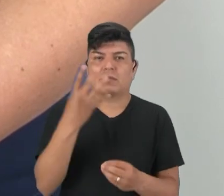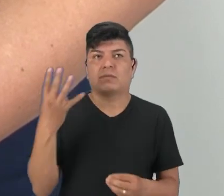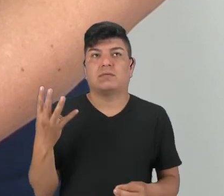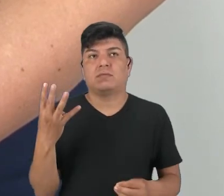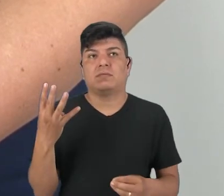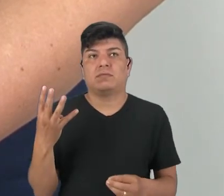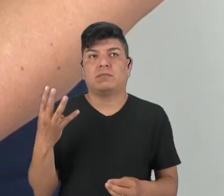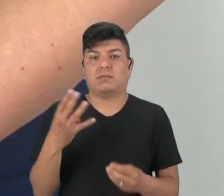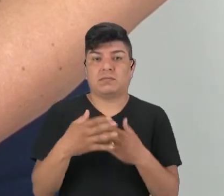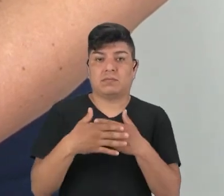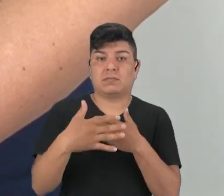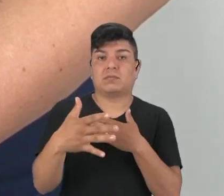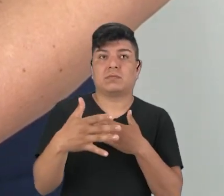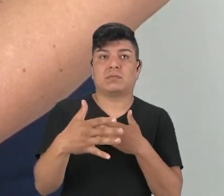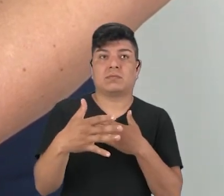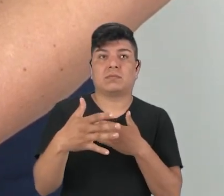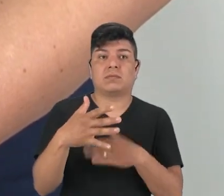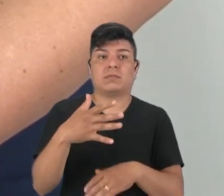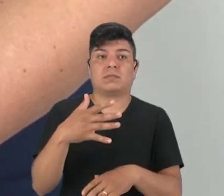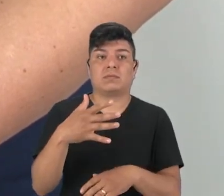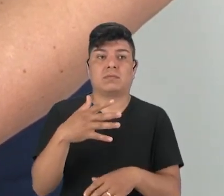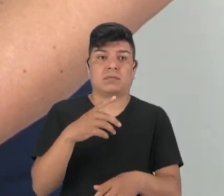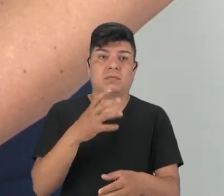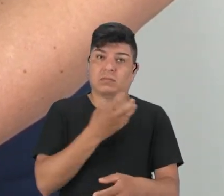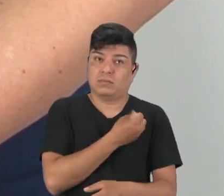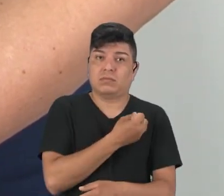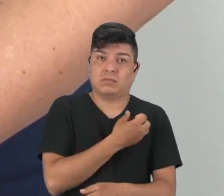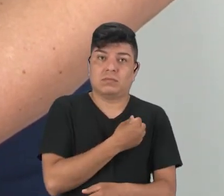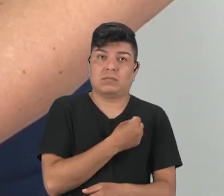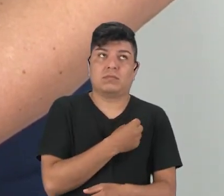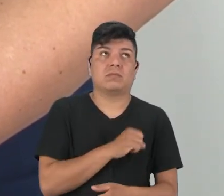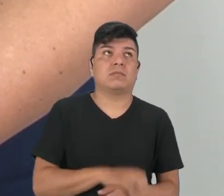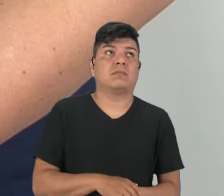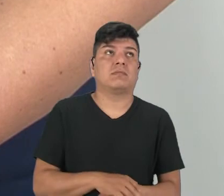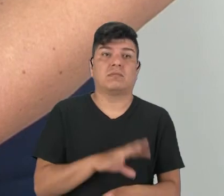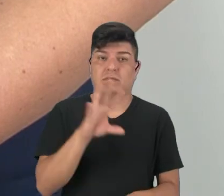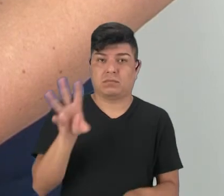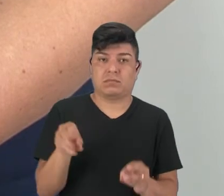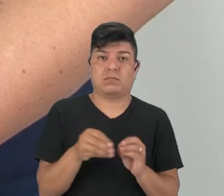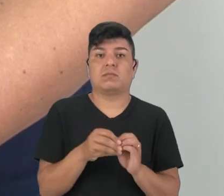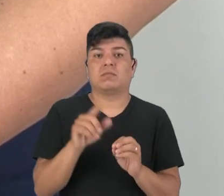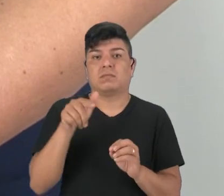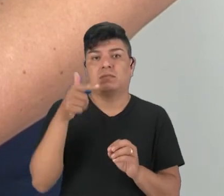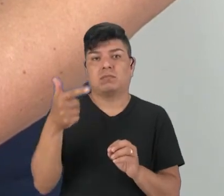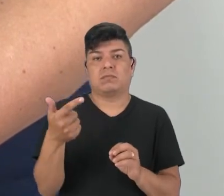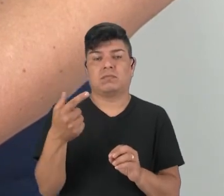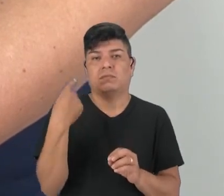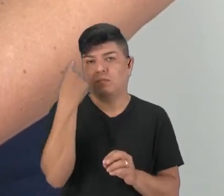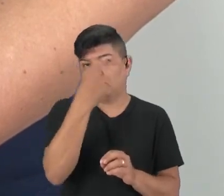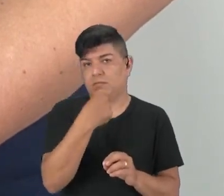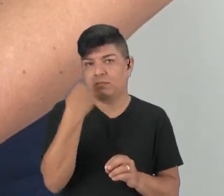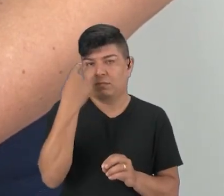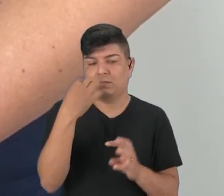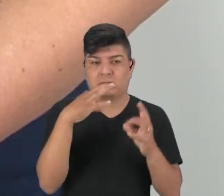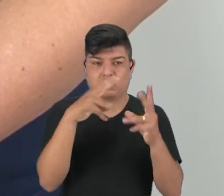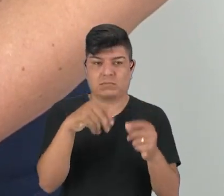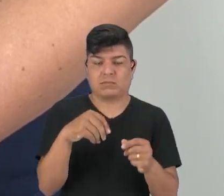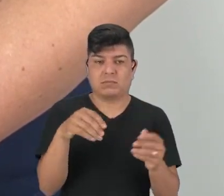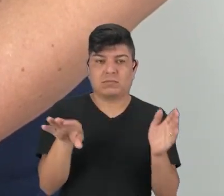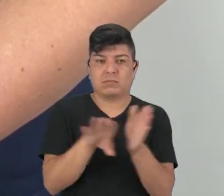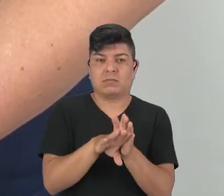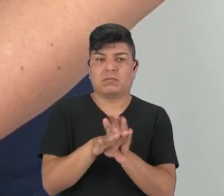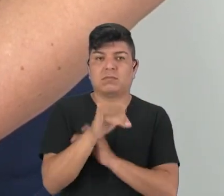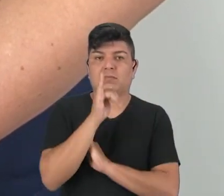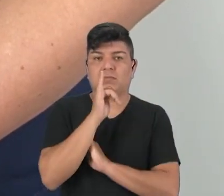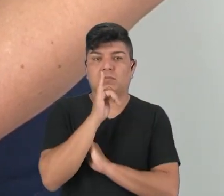Eu vou contando a partir do número, né? Só vai completar 1 hora depois que rodar o ponteiro inteiro e chegar